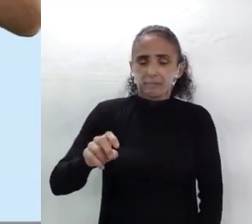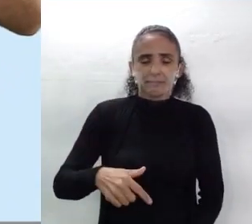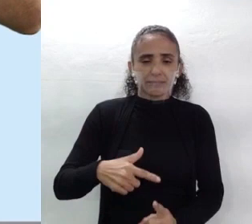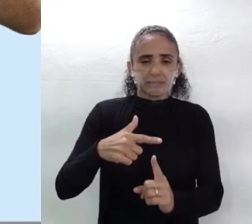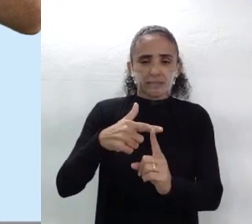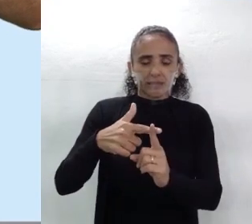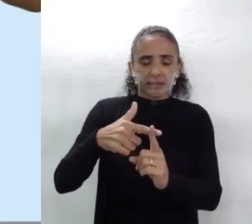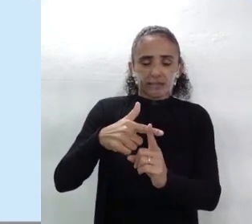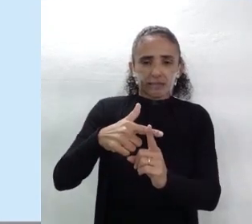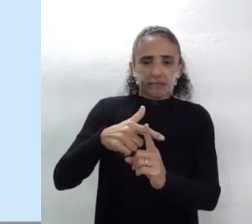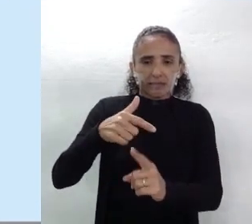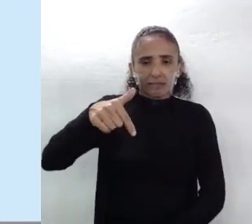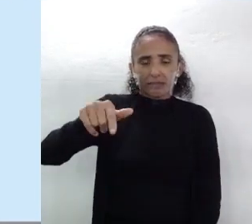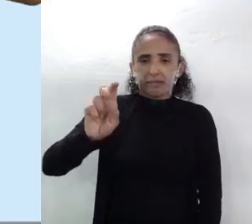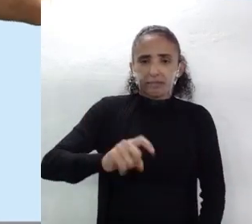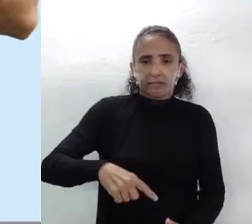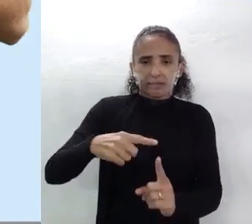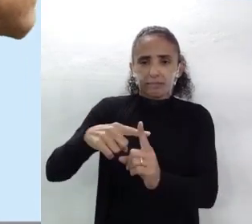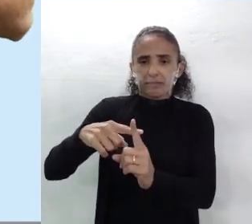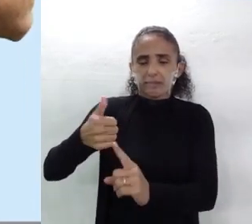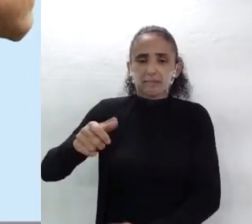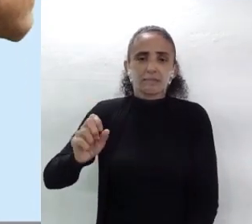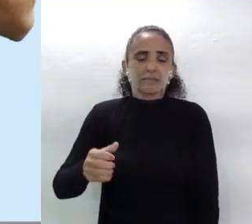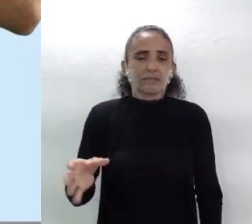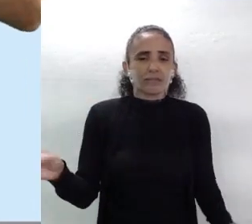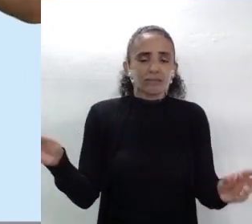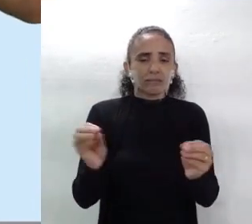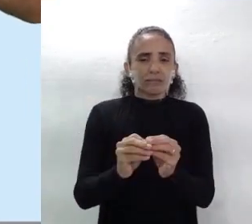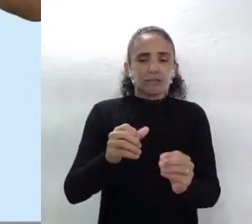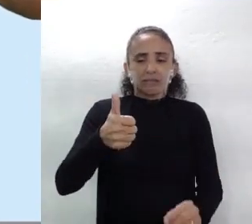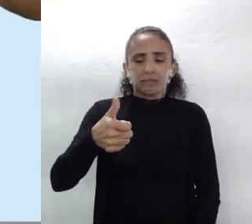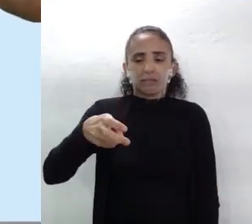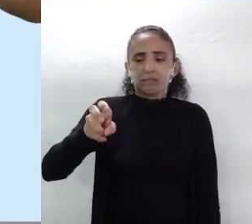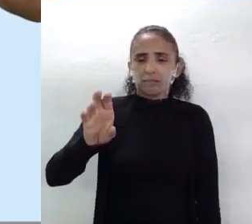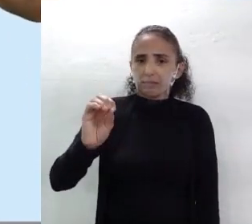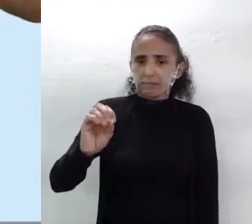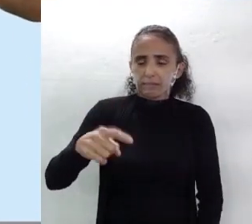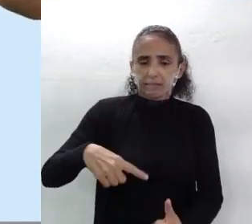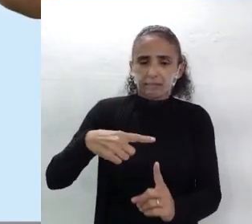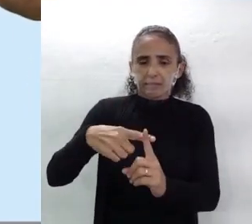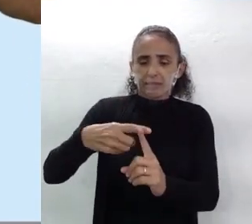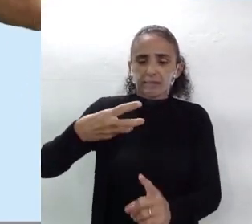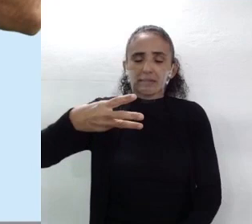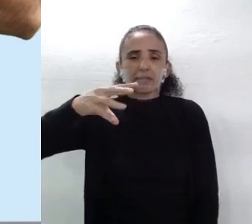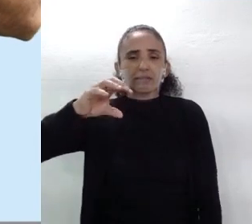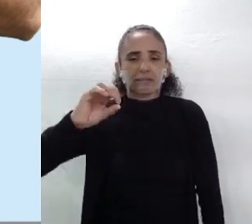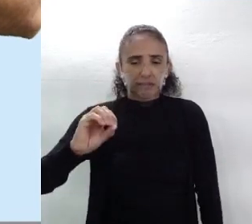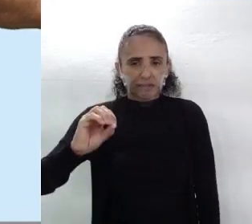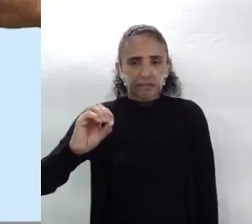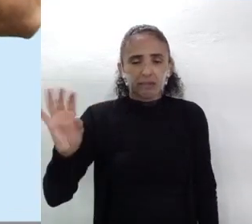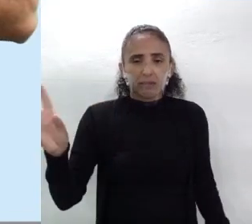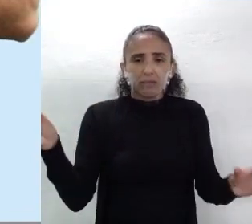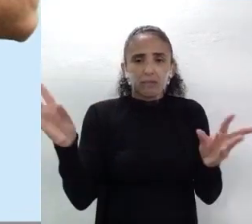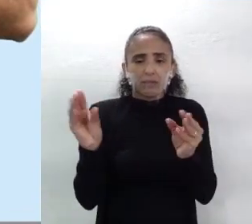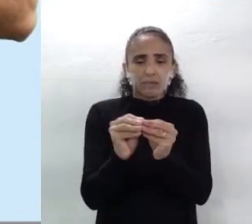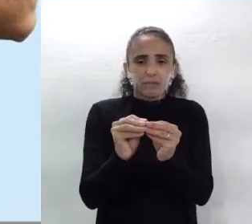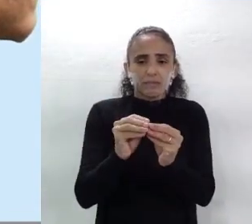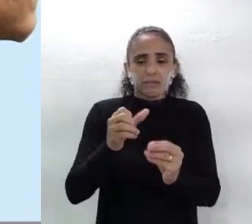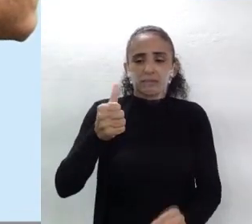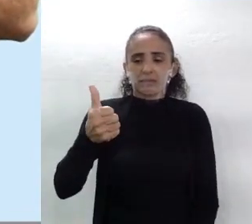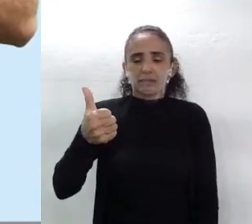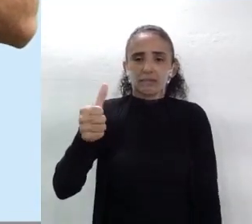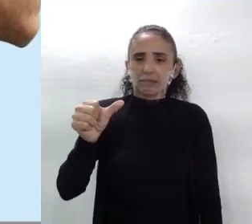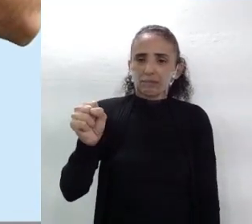15. 75 por 75, 150. 150 por 30, ó, 15 mais 15 dá